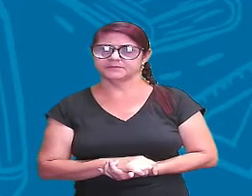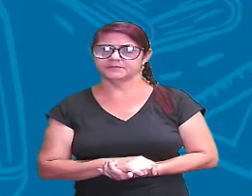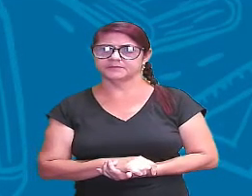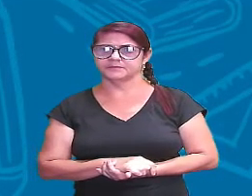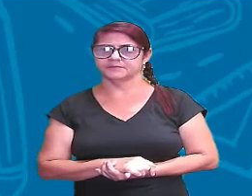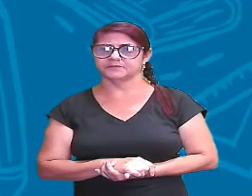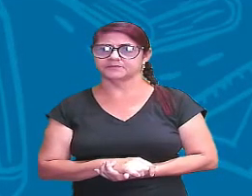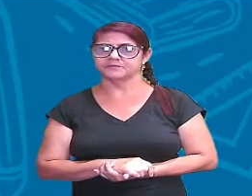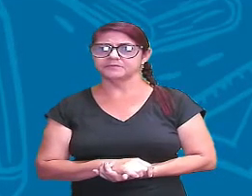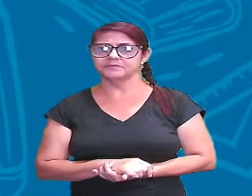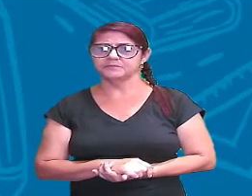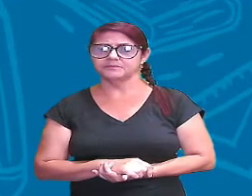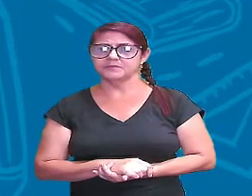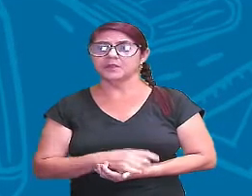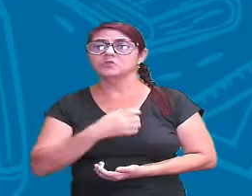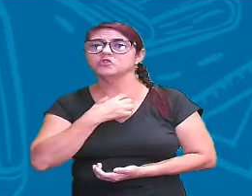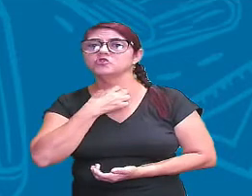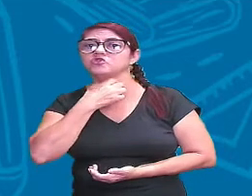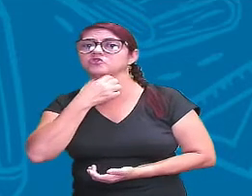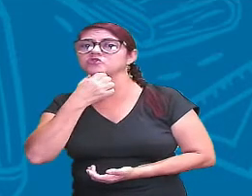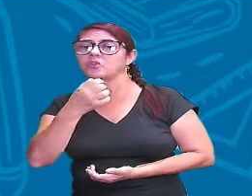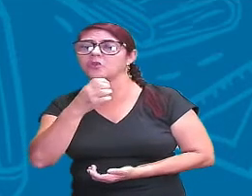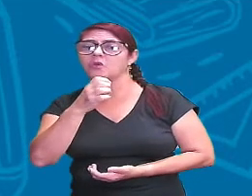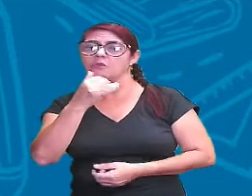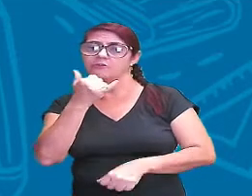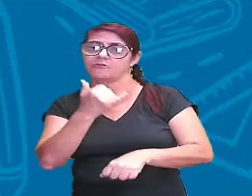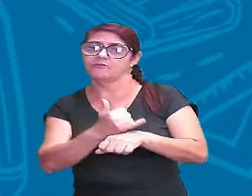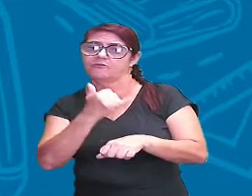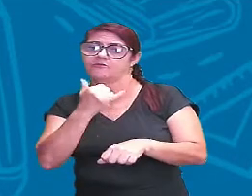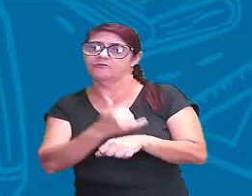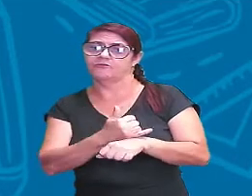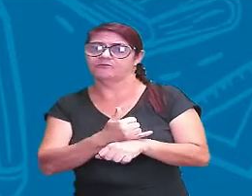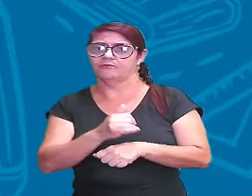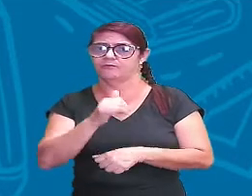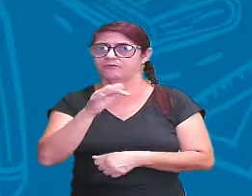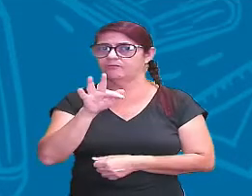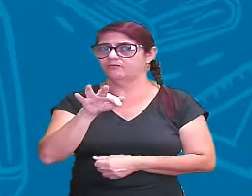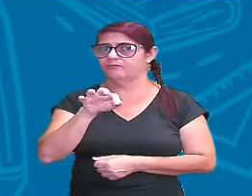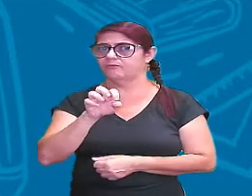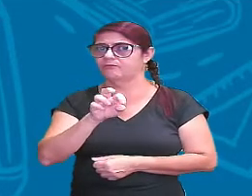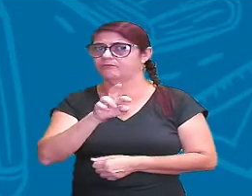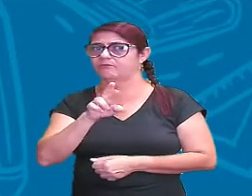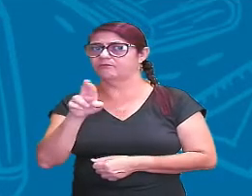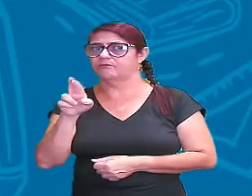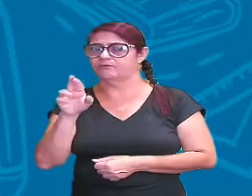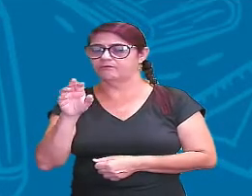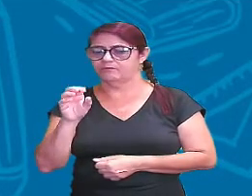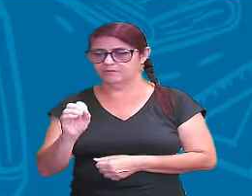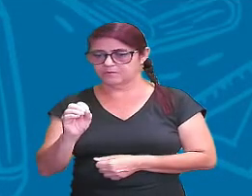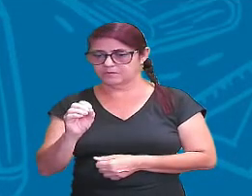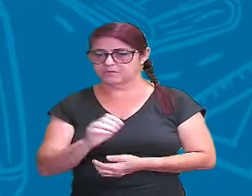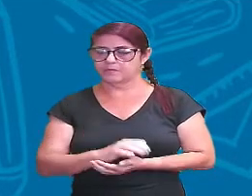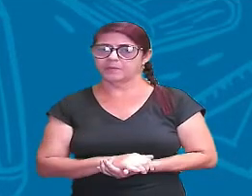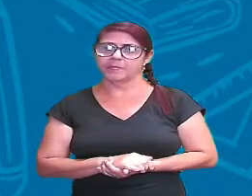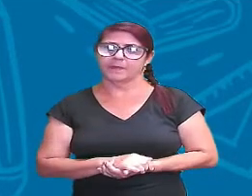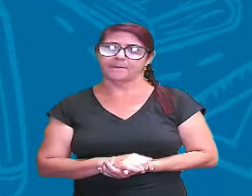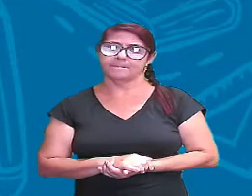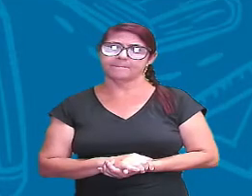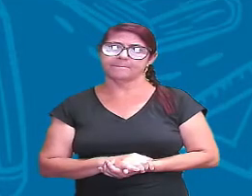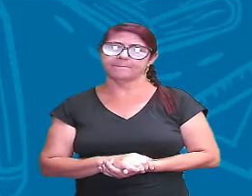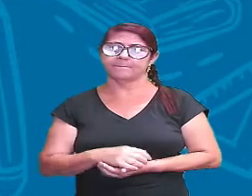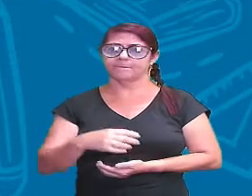coloca o RR para dar esse som de ferro. A palavra seguinte